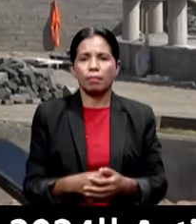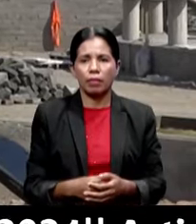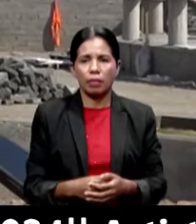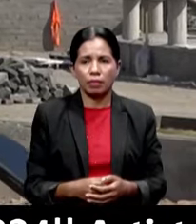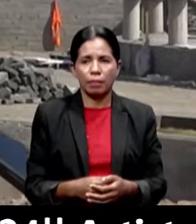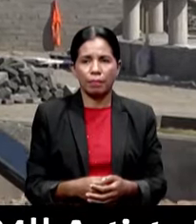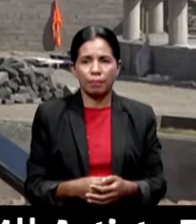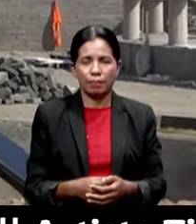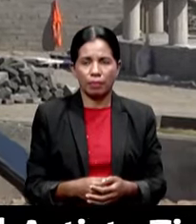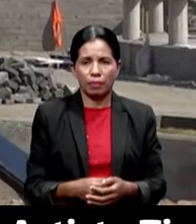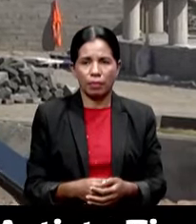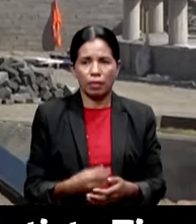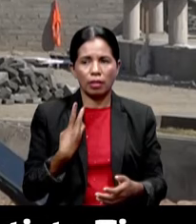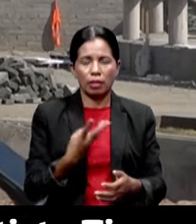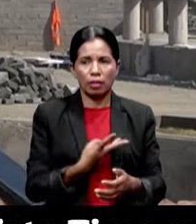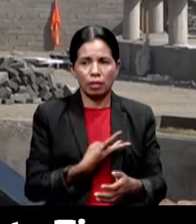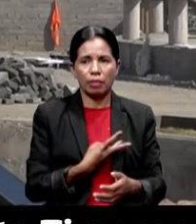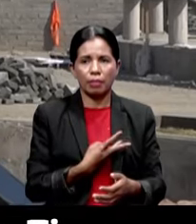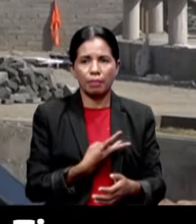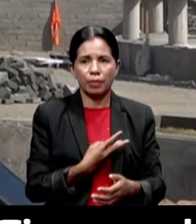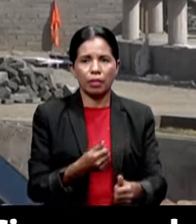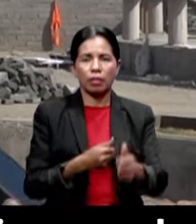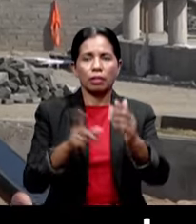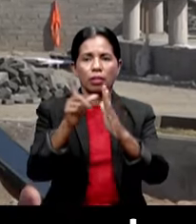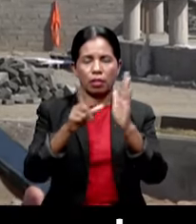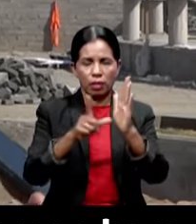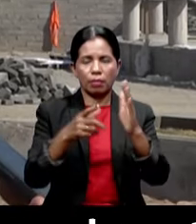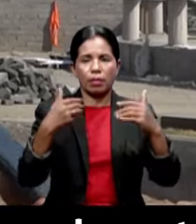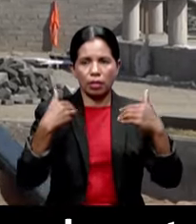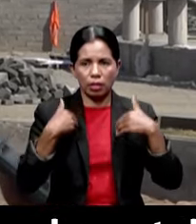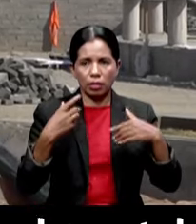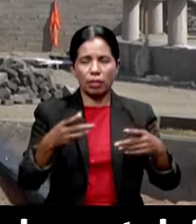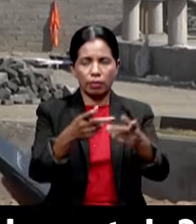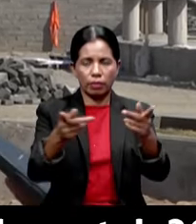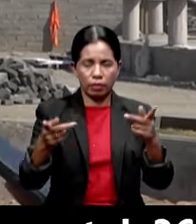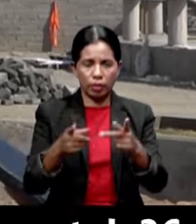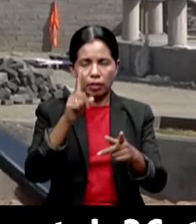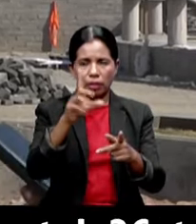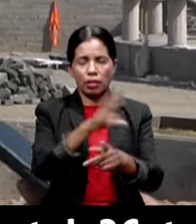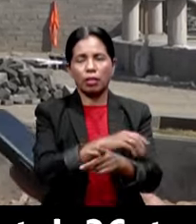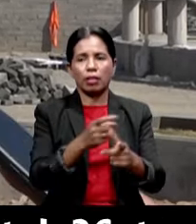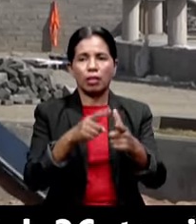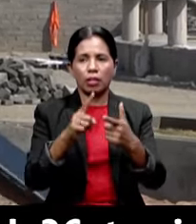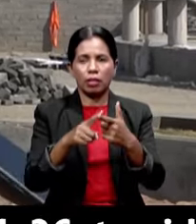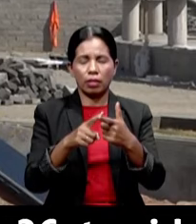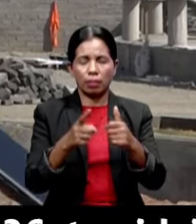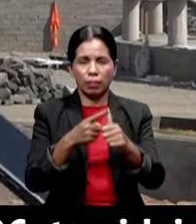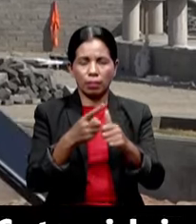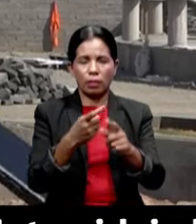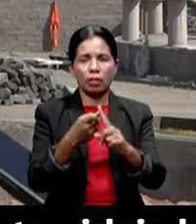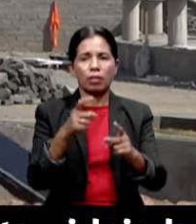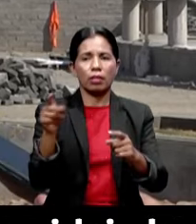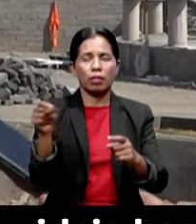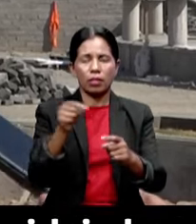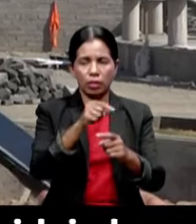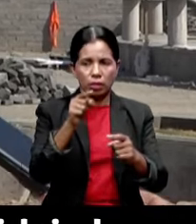provisorio ita tuir layout nabe ke iya rider ida posisi primero ho segundo ba altar